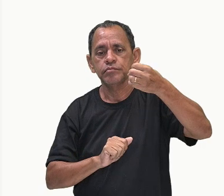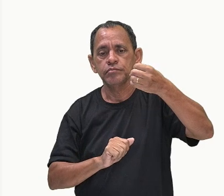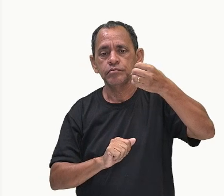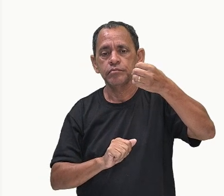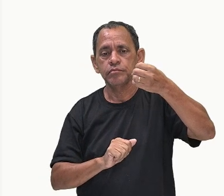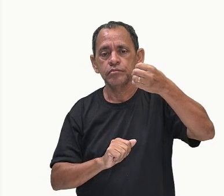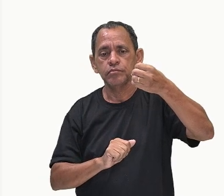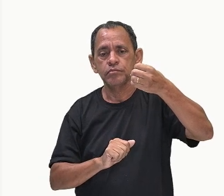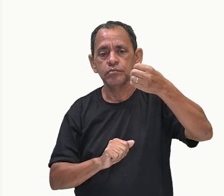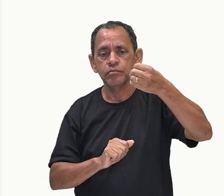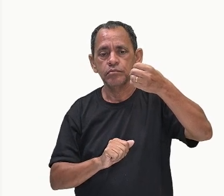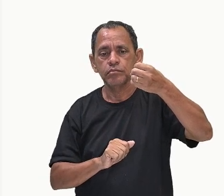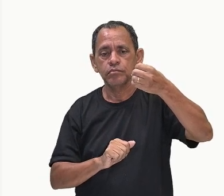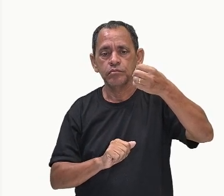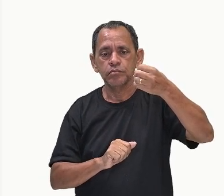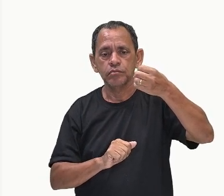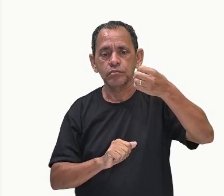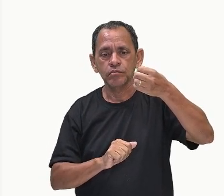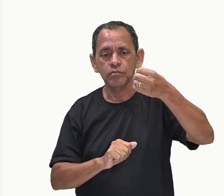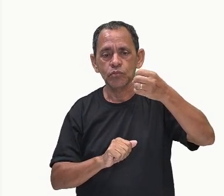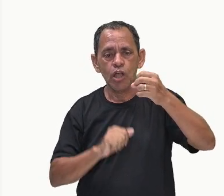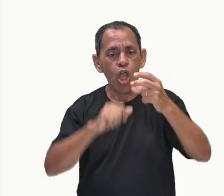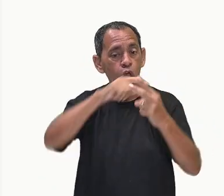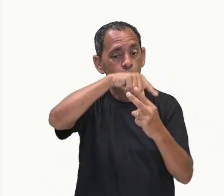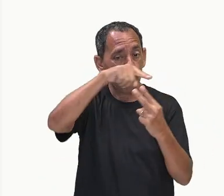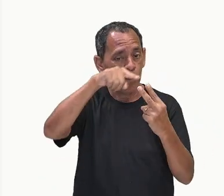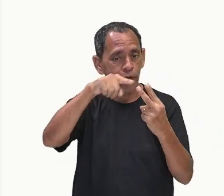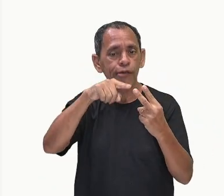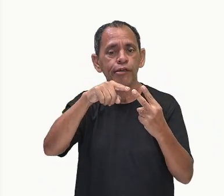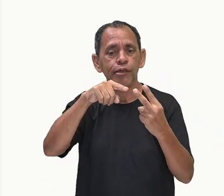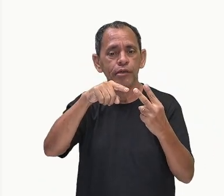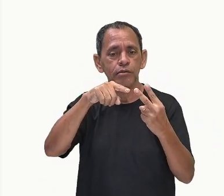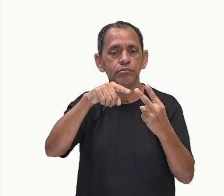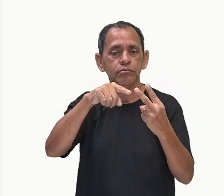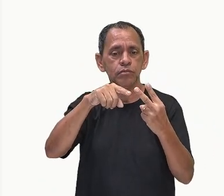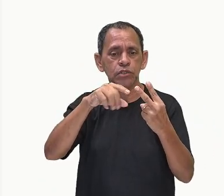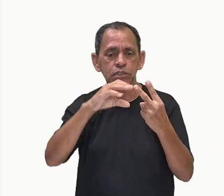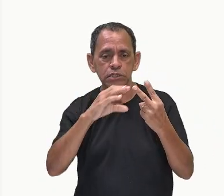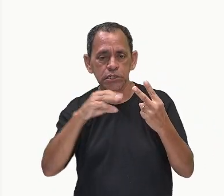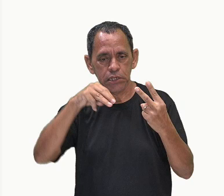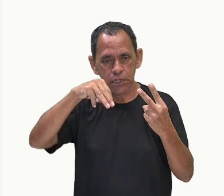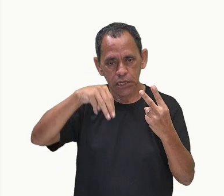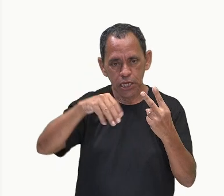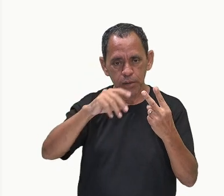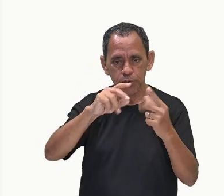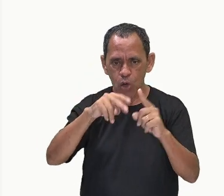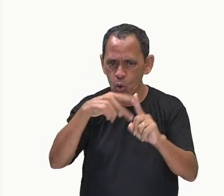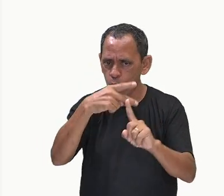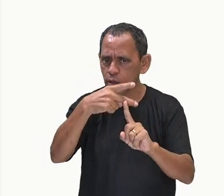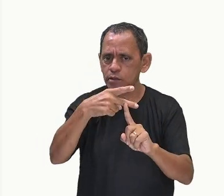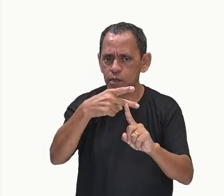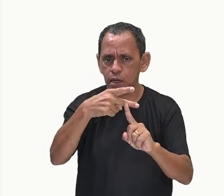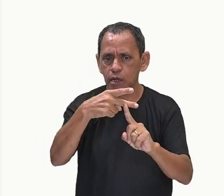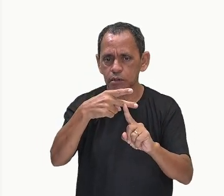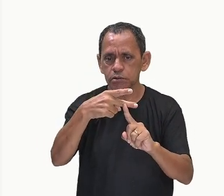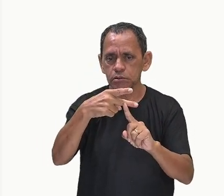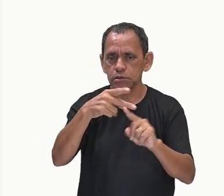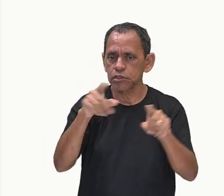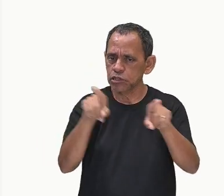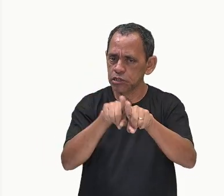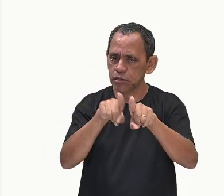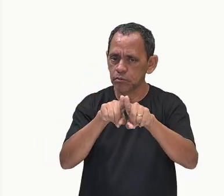centímetros quadrados. Consequentemente, essa aqui de cima também vai medir π centímetros